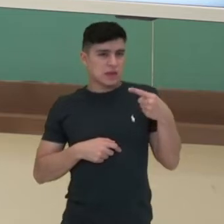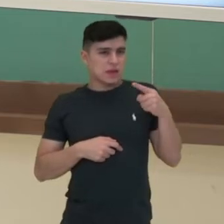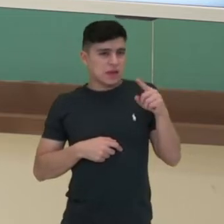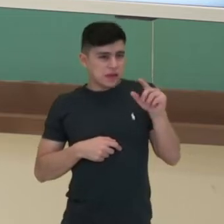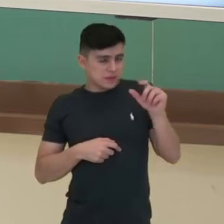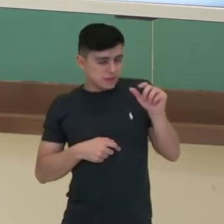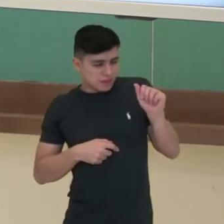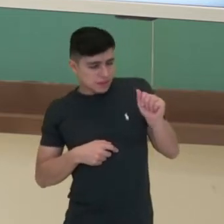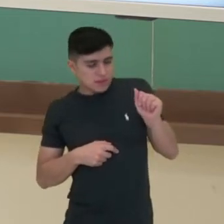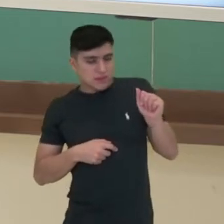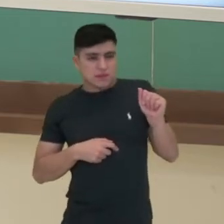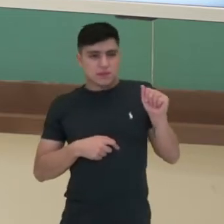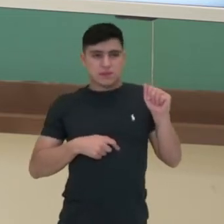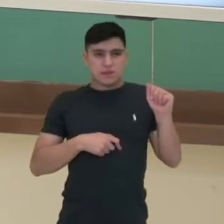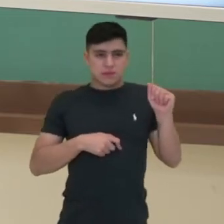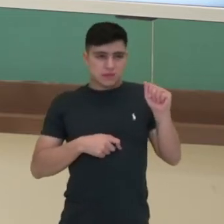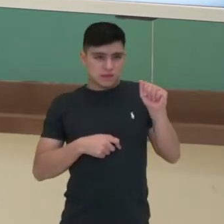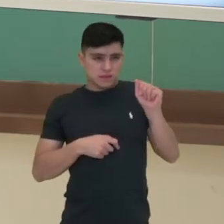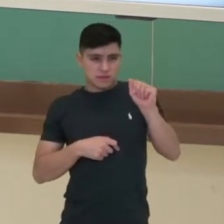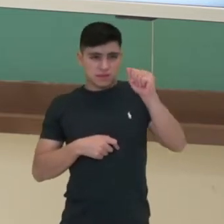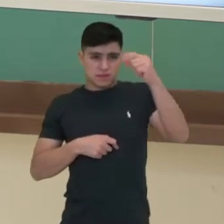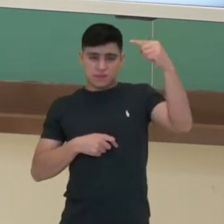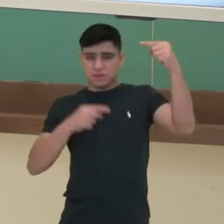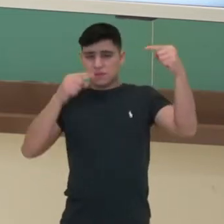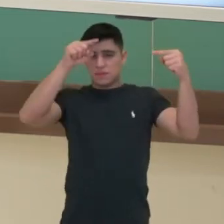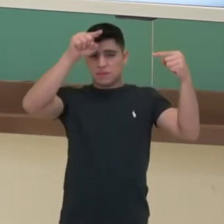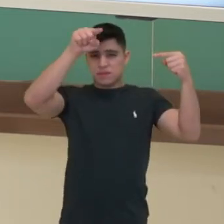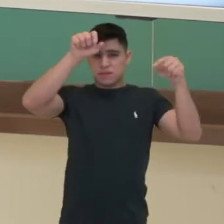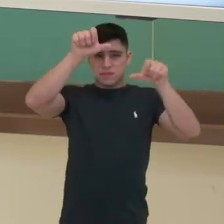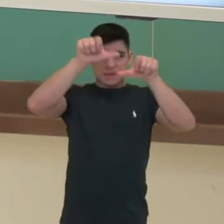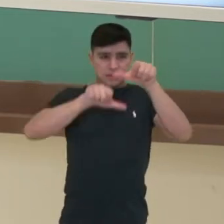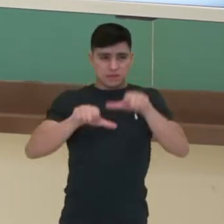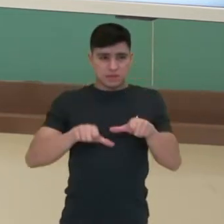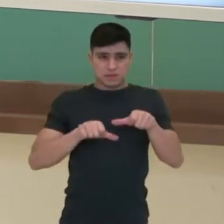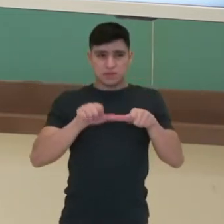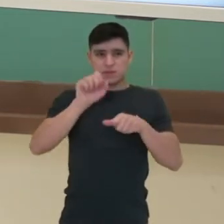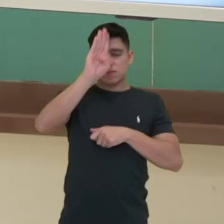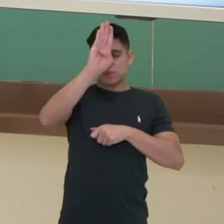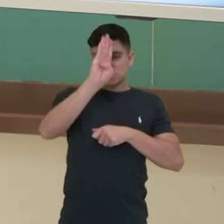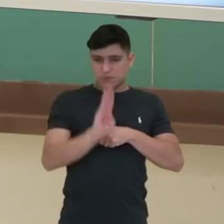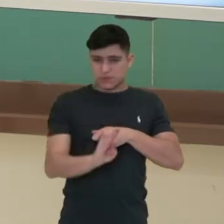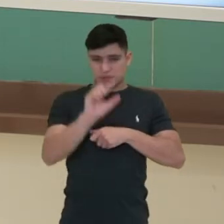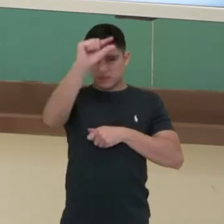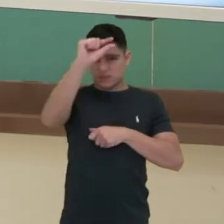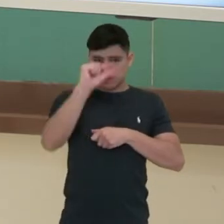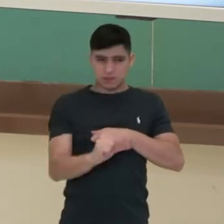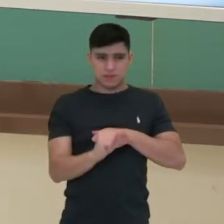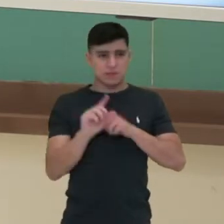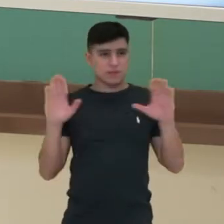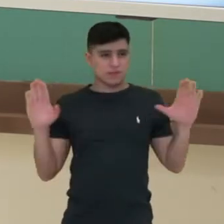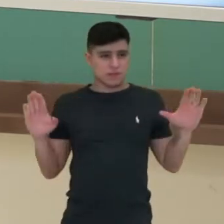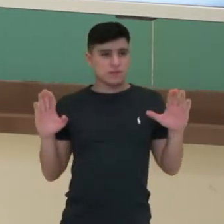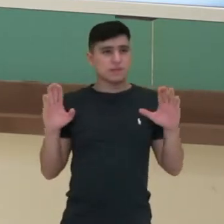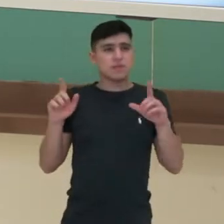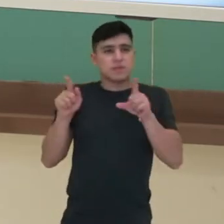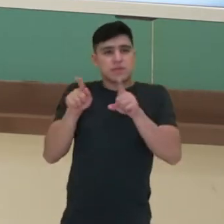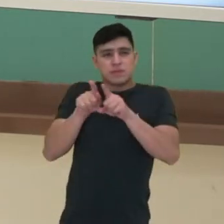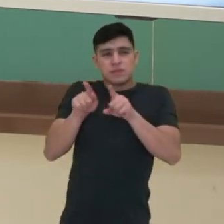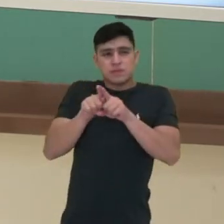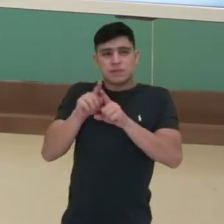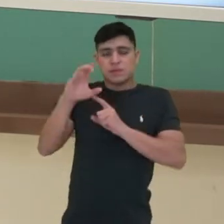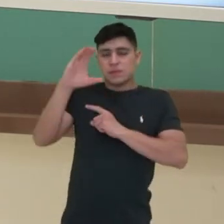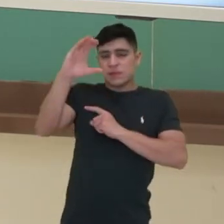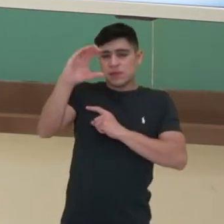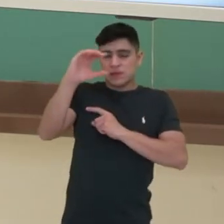letra A, a letra B, como aqui não tinha variação, né? Era o Bzinho e Bzinho, né? Não tinha o Bzão, tá? Pegaram o Czão